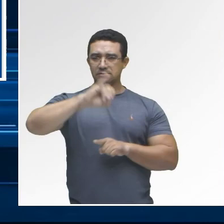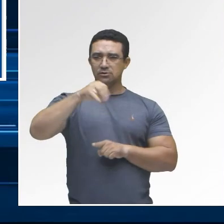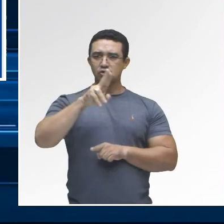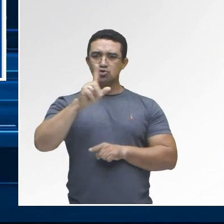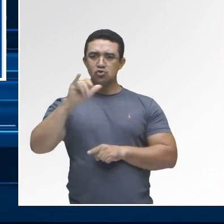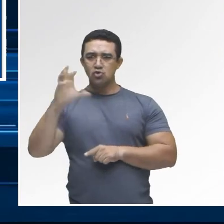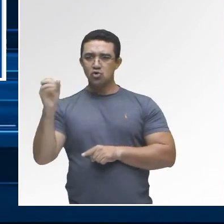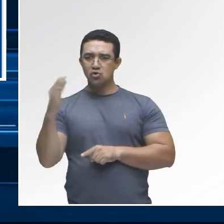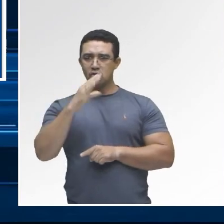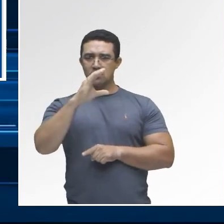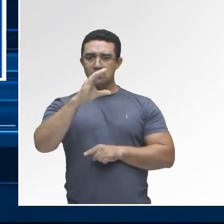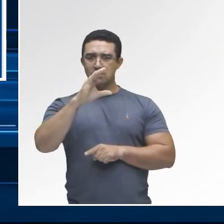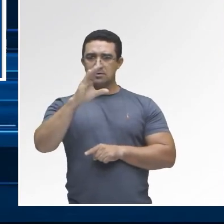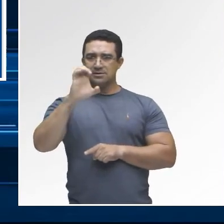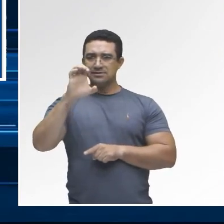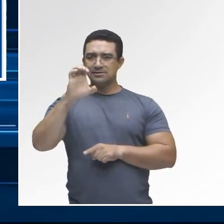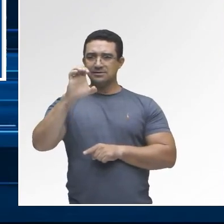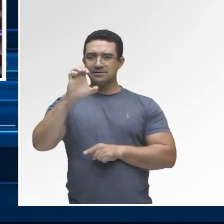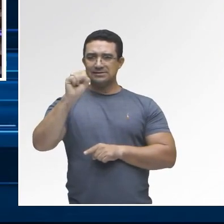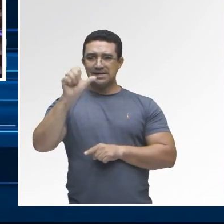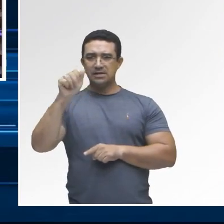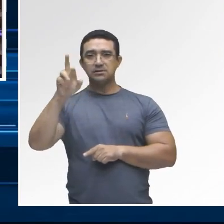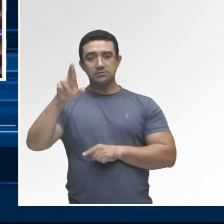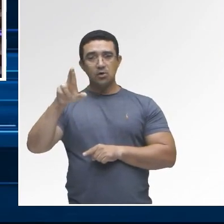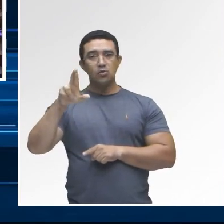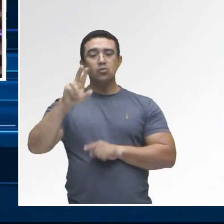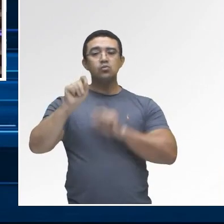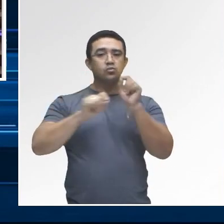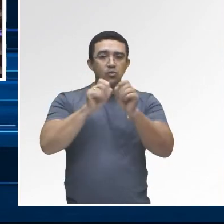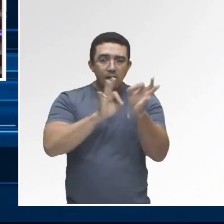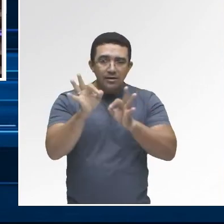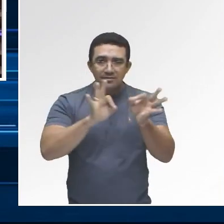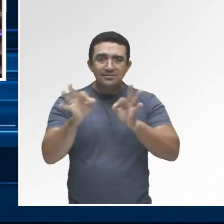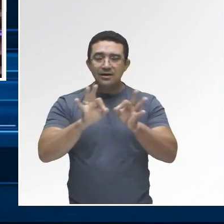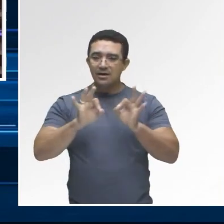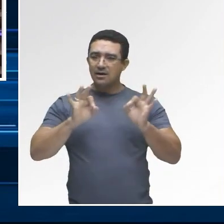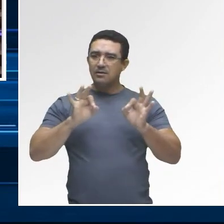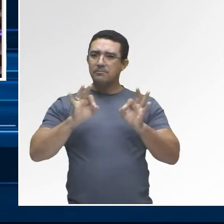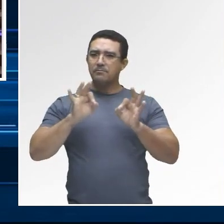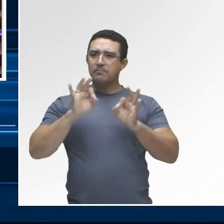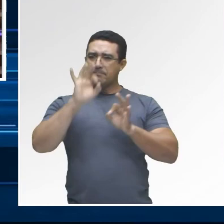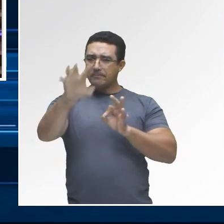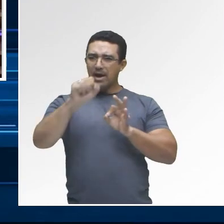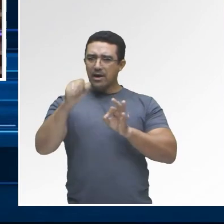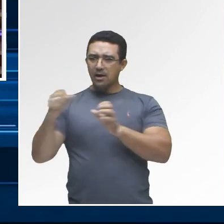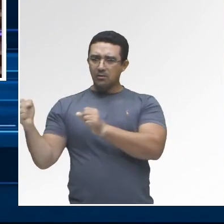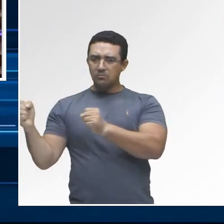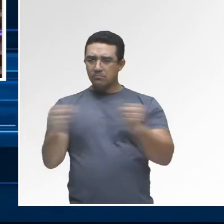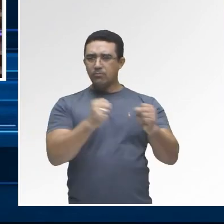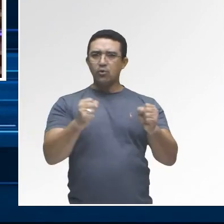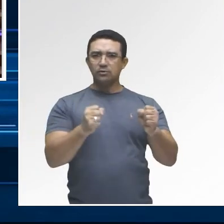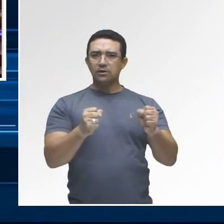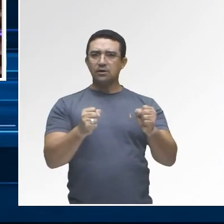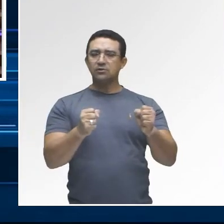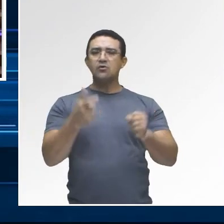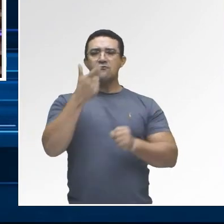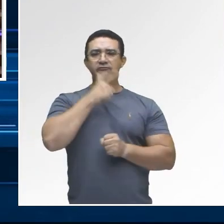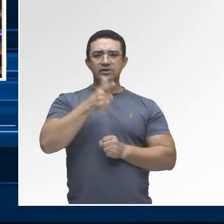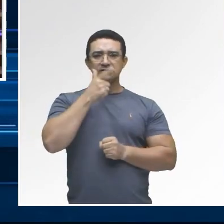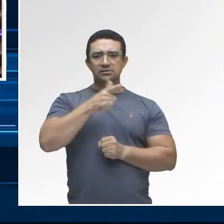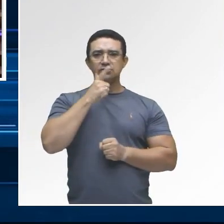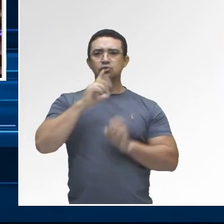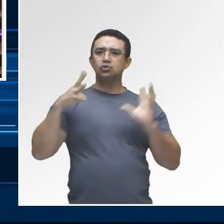ser, ele vai instituir um principado, ele vai tomar o governo, ele dentro desse triunvirato, ele vai vencer os outros dois, ele